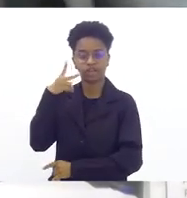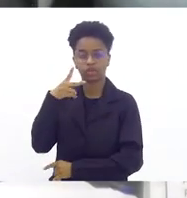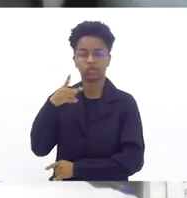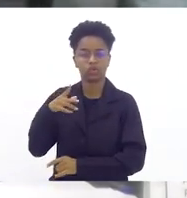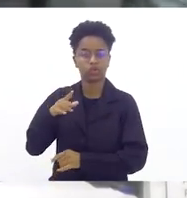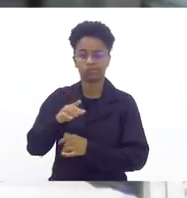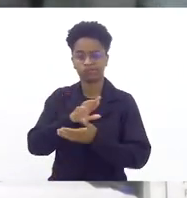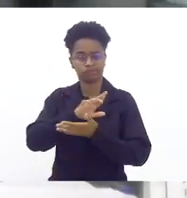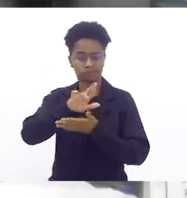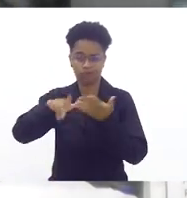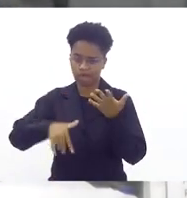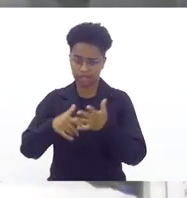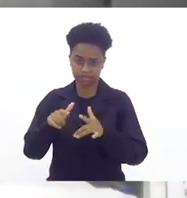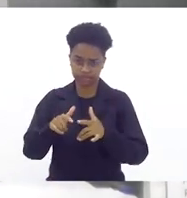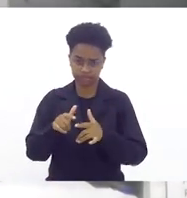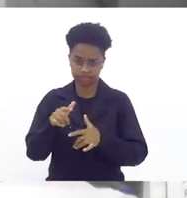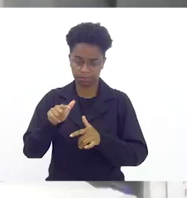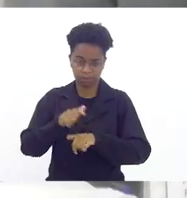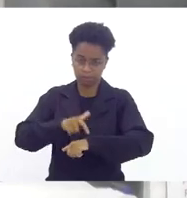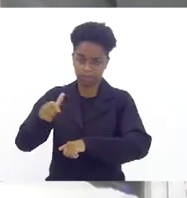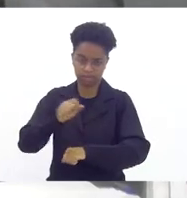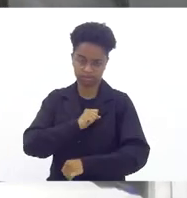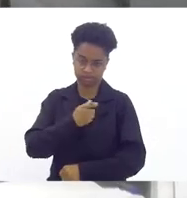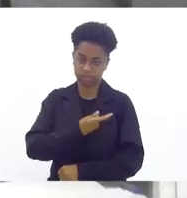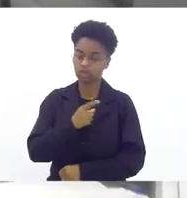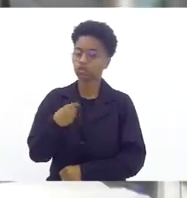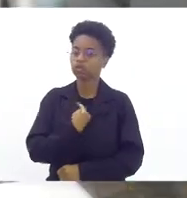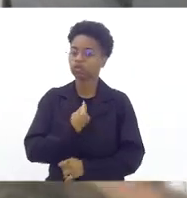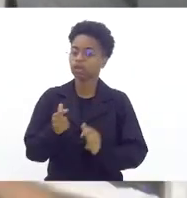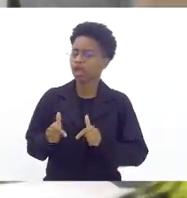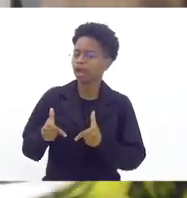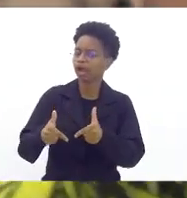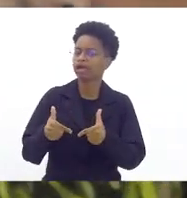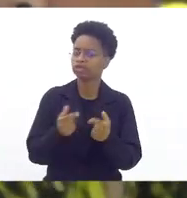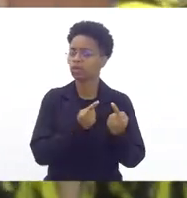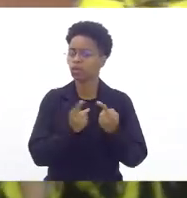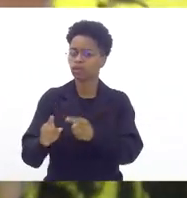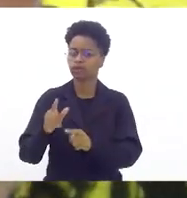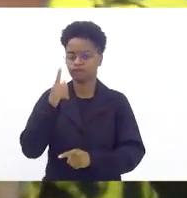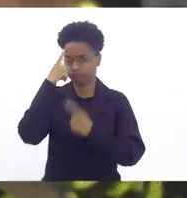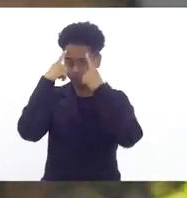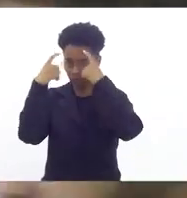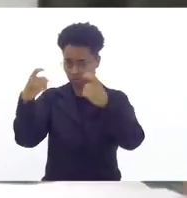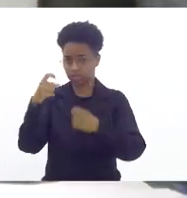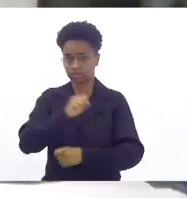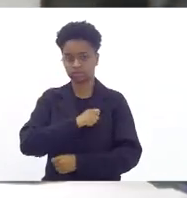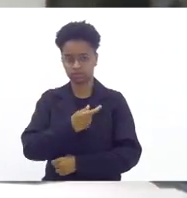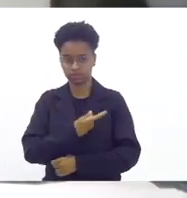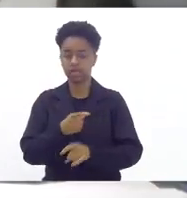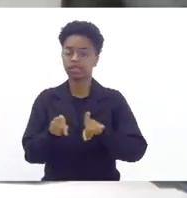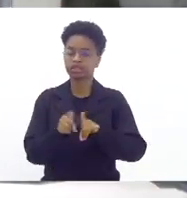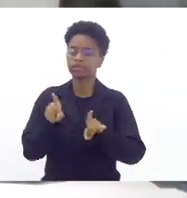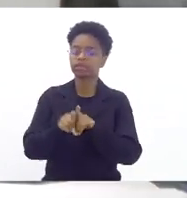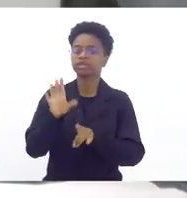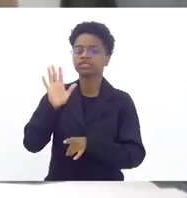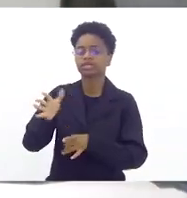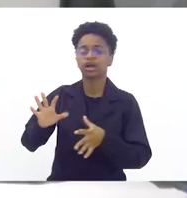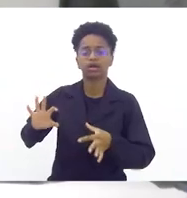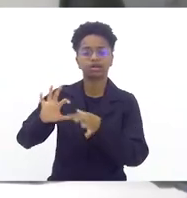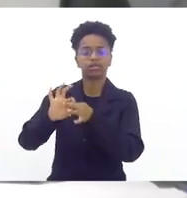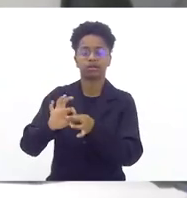Gonçalo. E a gente fez ações conjuntas contra a violência em São Gonçalo, em que a gente já tem uma parceria